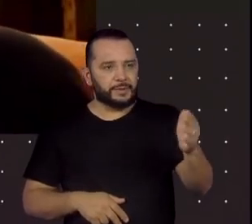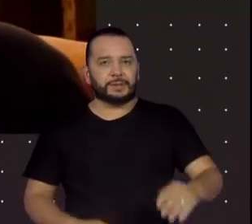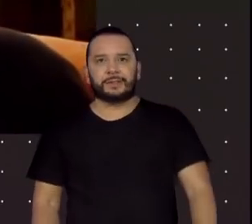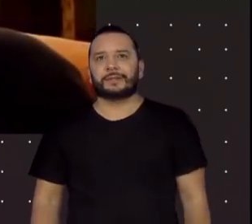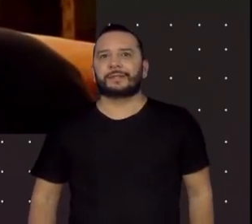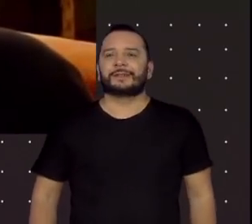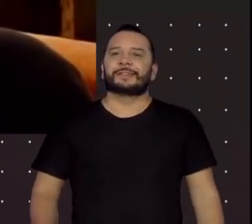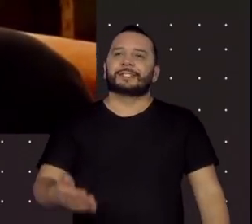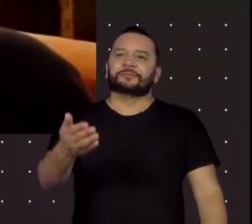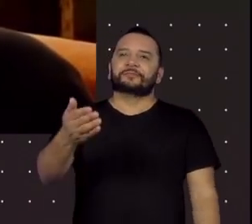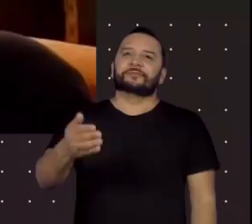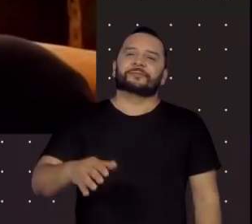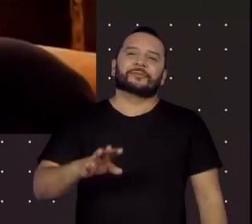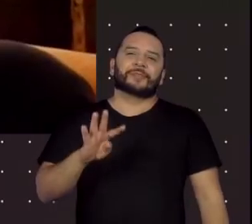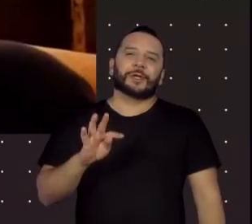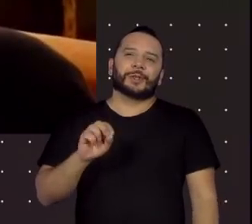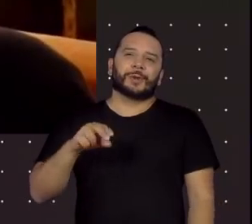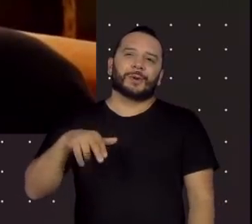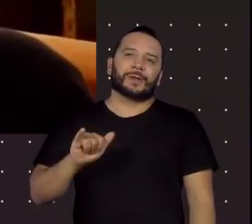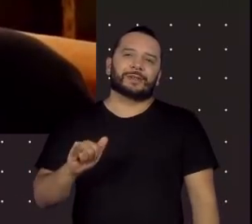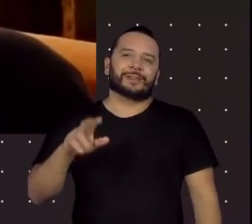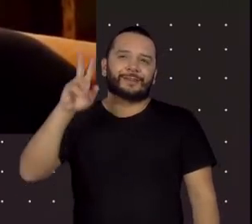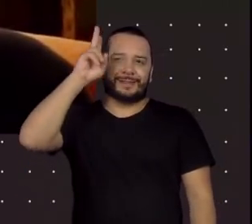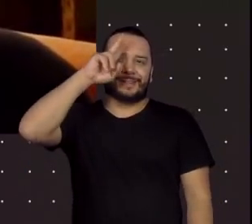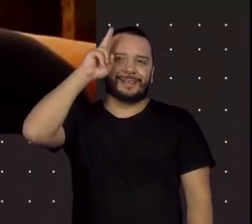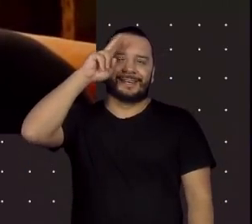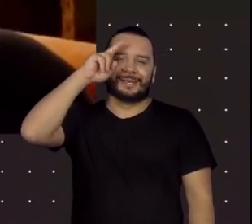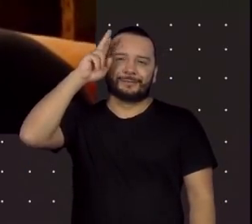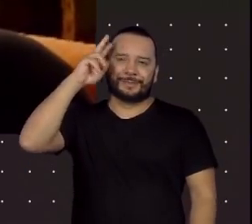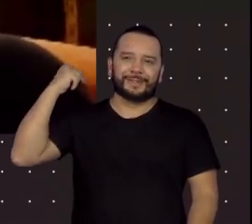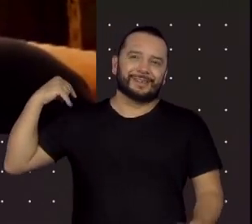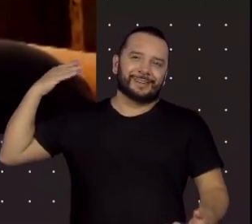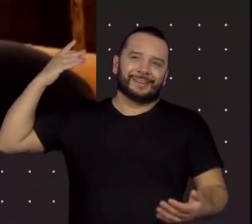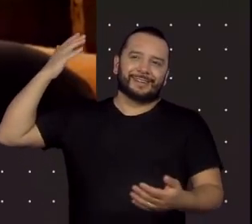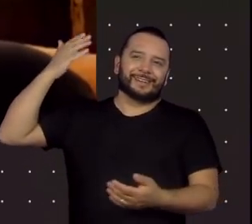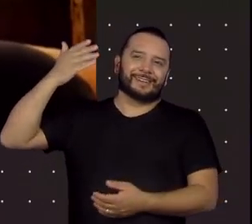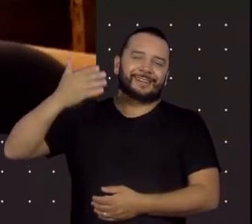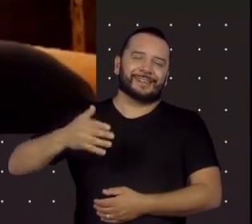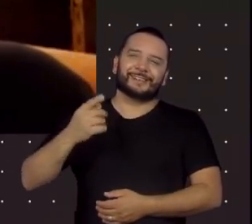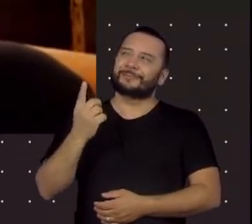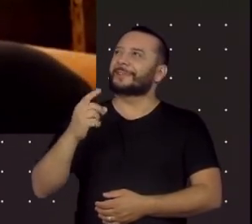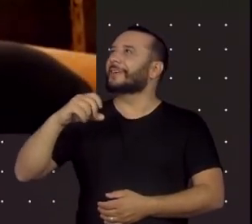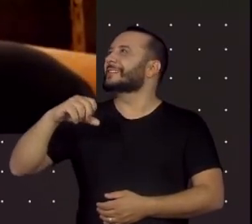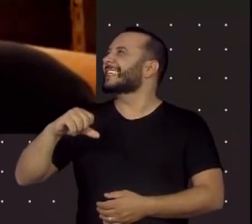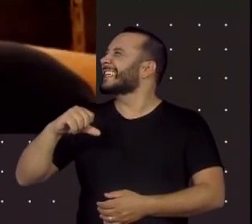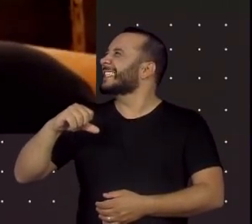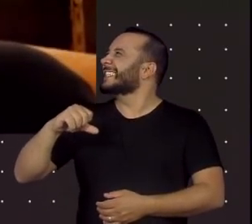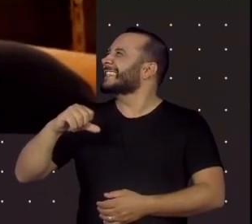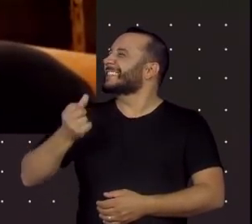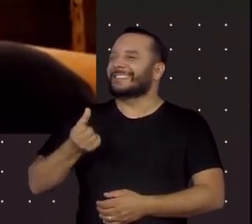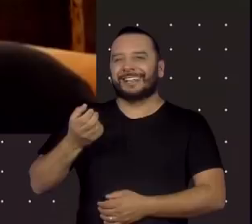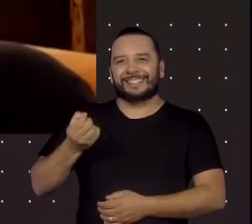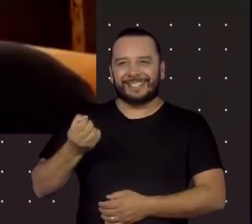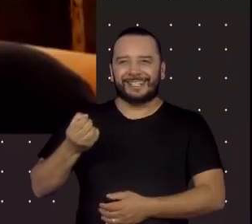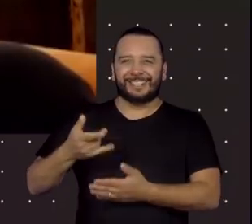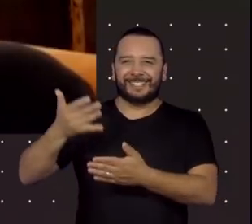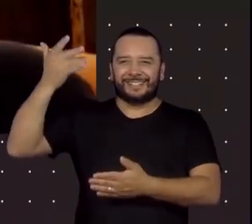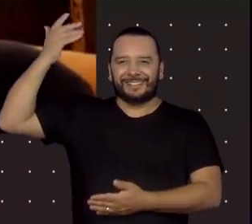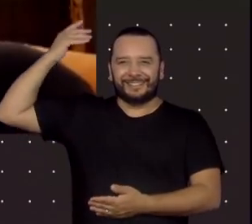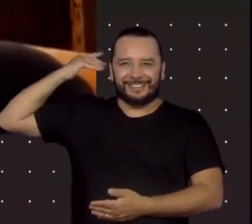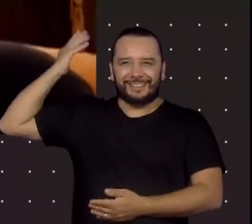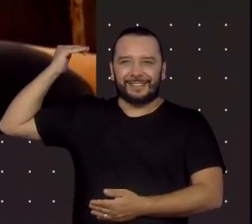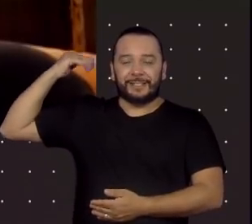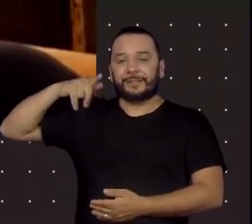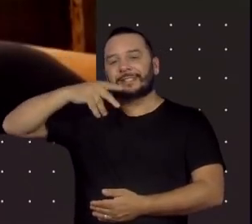Tony Tornado, eu fico me lembrando de suas histórias da década de 60, ali, que você tá, sua vivência nos